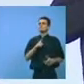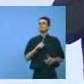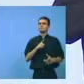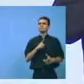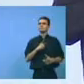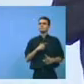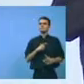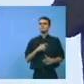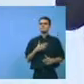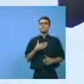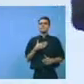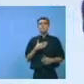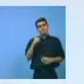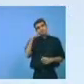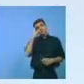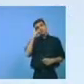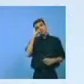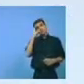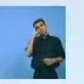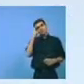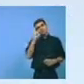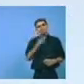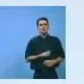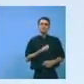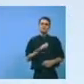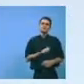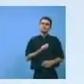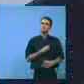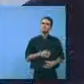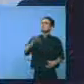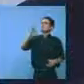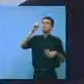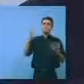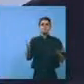Meu pensamento. O que está ocupando meu pensamento?